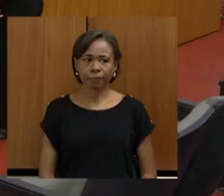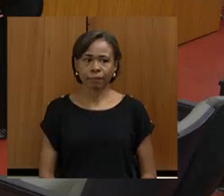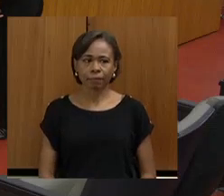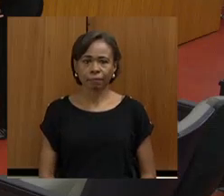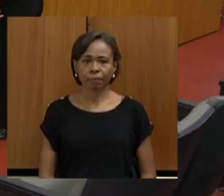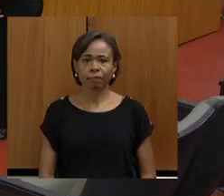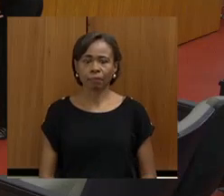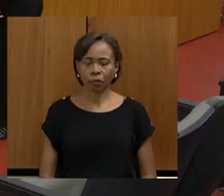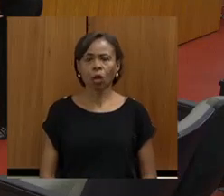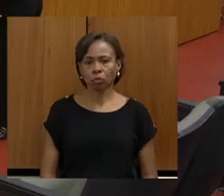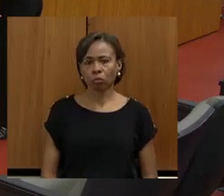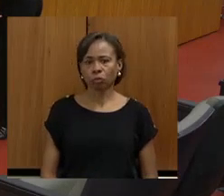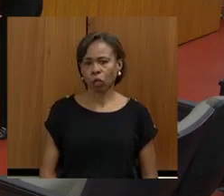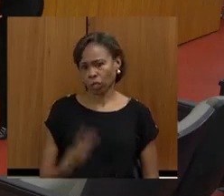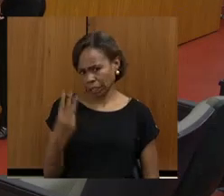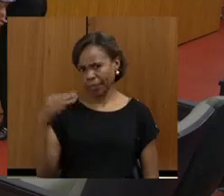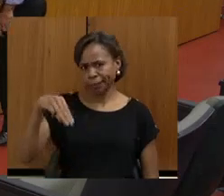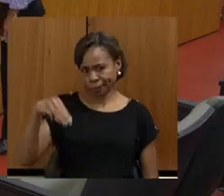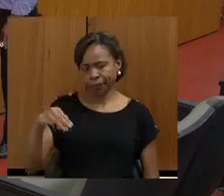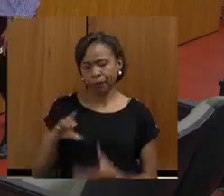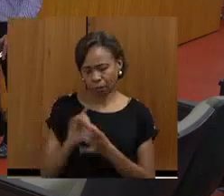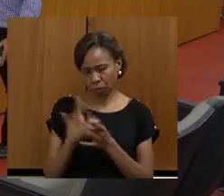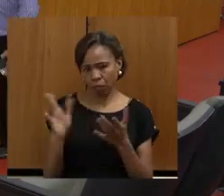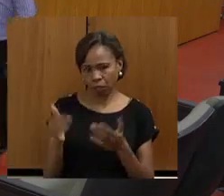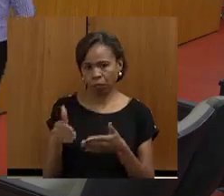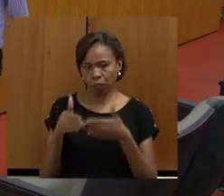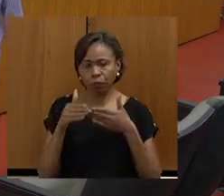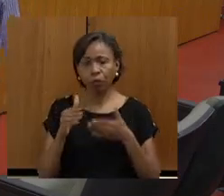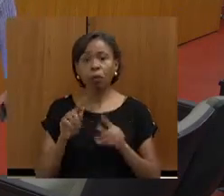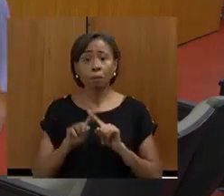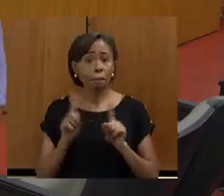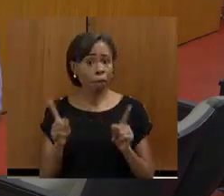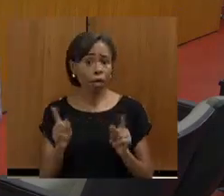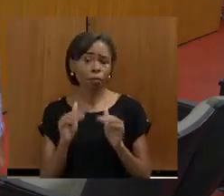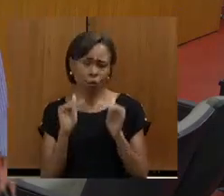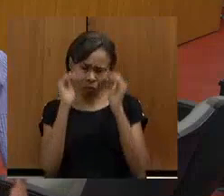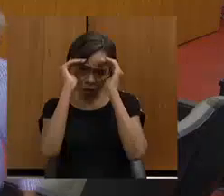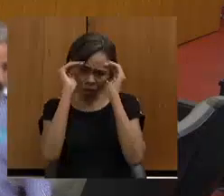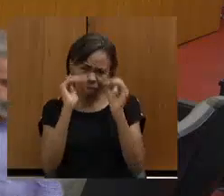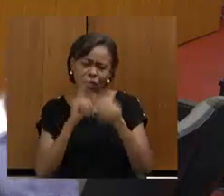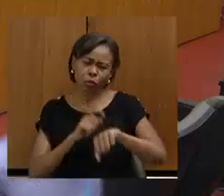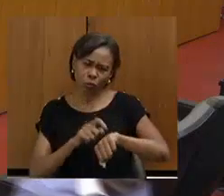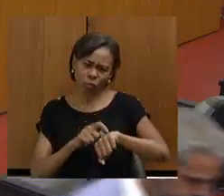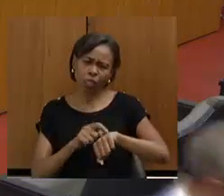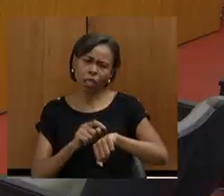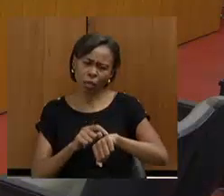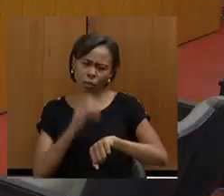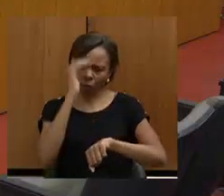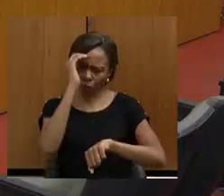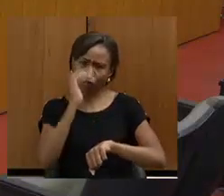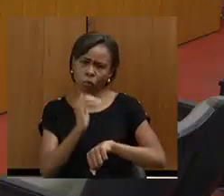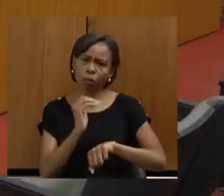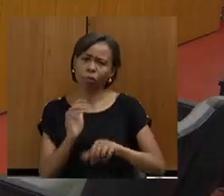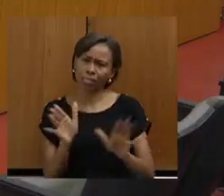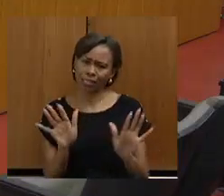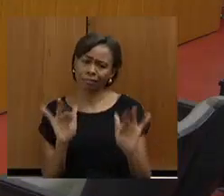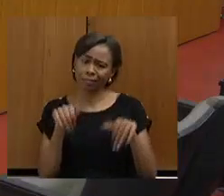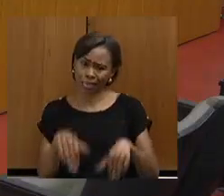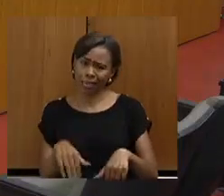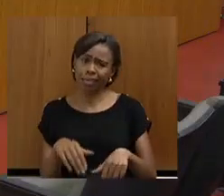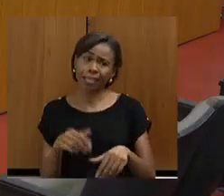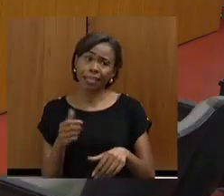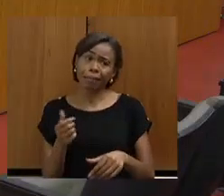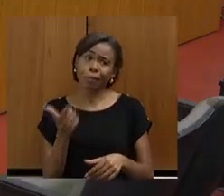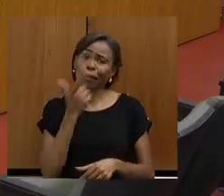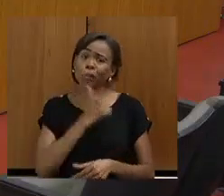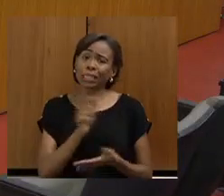Ok, vou te conceder três minutos, então, por gentileza, mas se atenha ao tempo, por favor, está ok? Para a gente terminar aqui, porque senão eu não consigo fazer